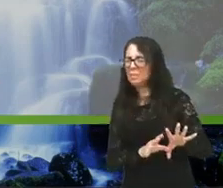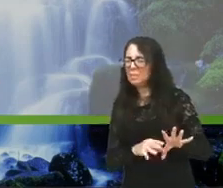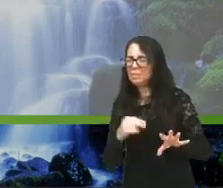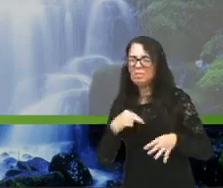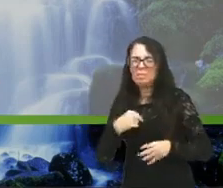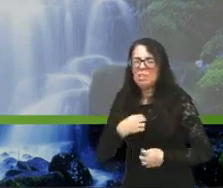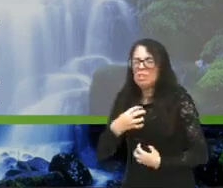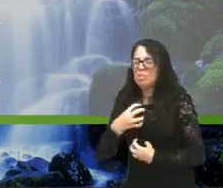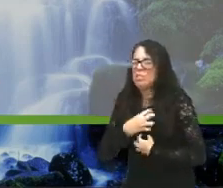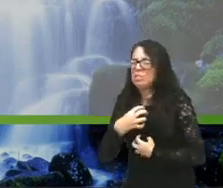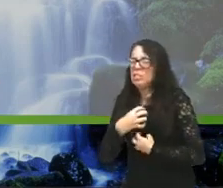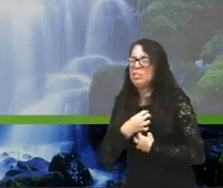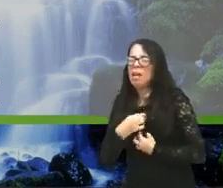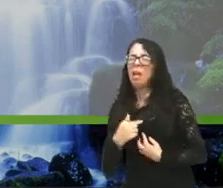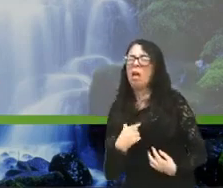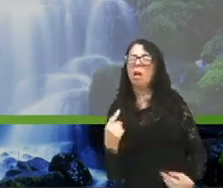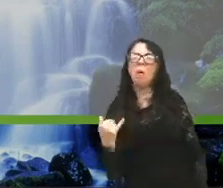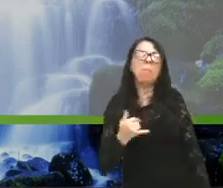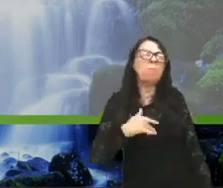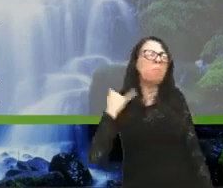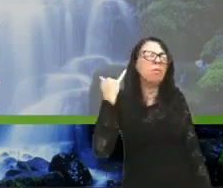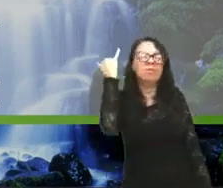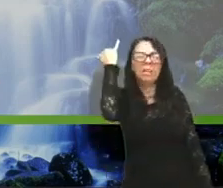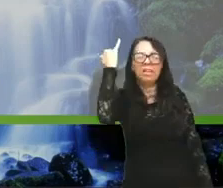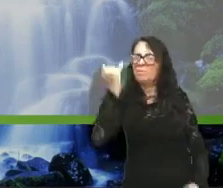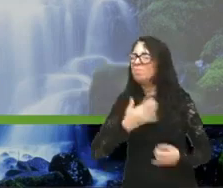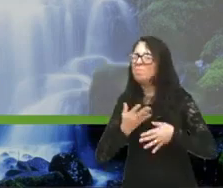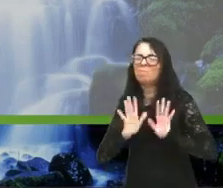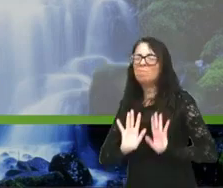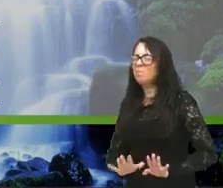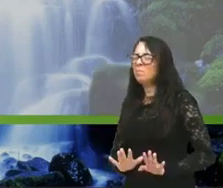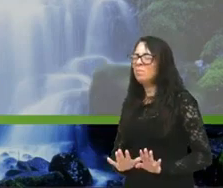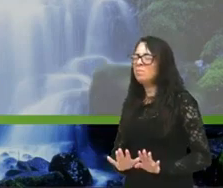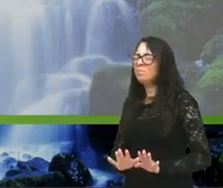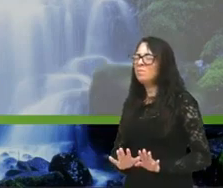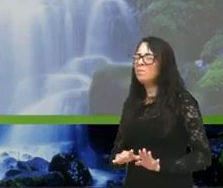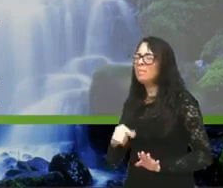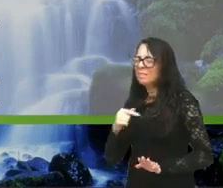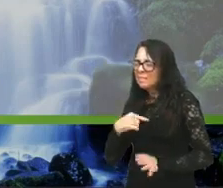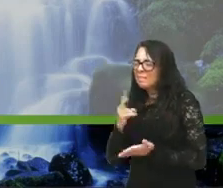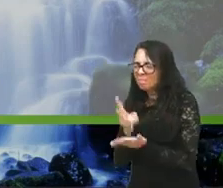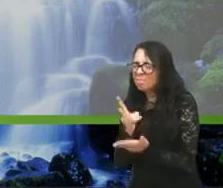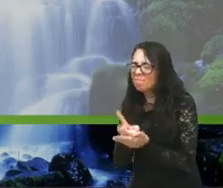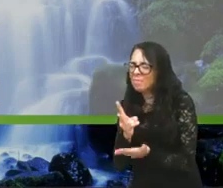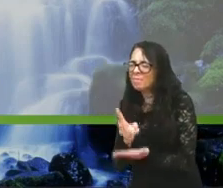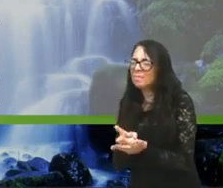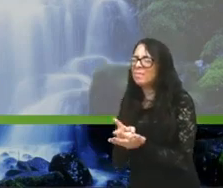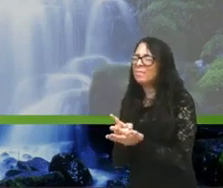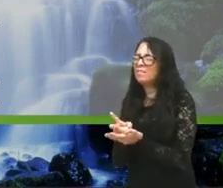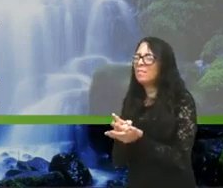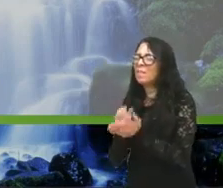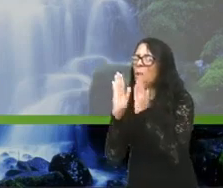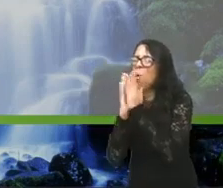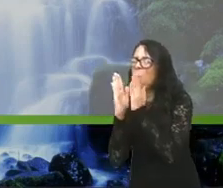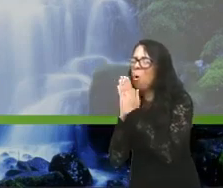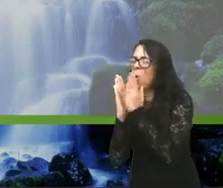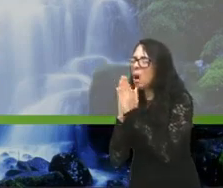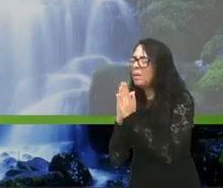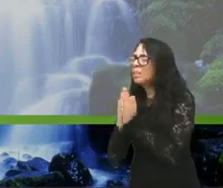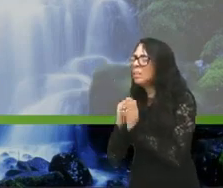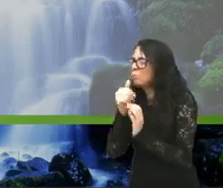Deus. Se nós fizermos uma campanha de 40 dias de jejum e oração para a transformação do caráter e do seu